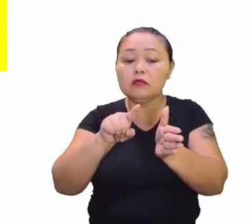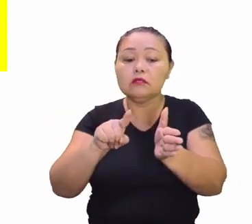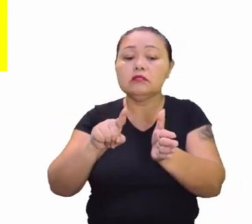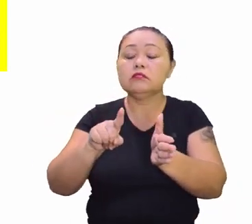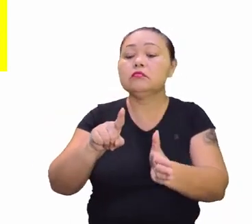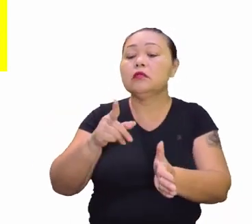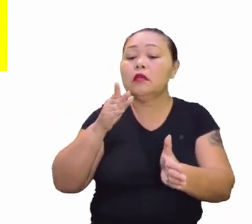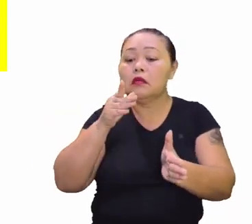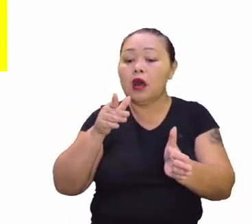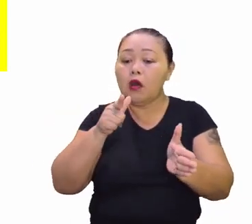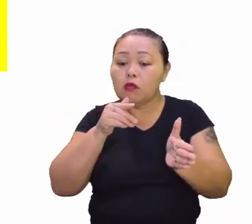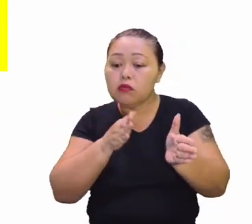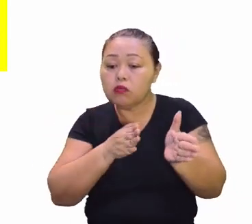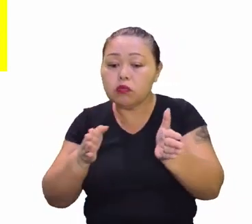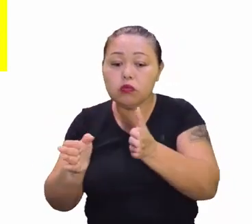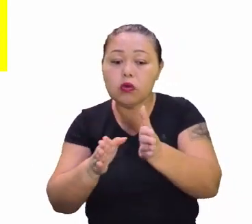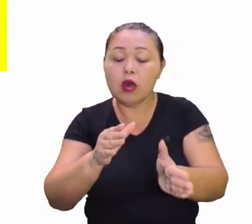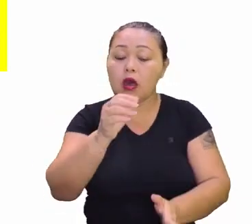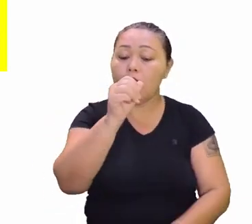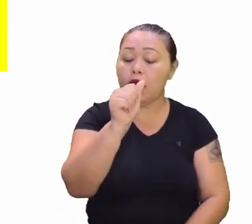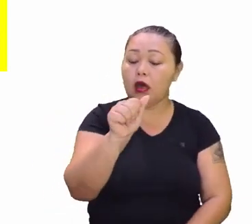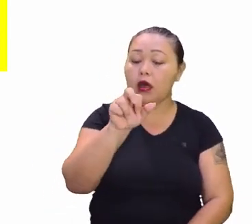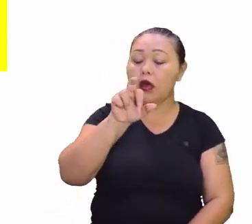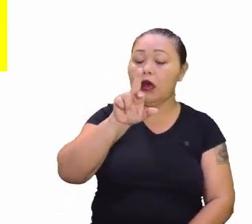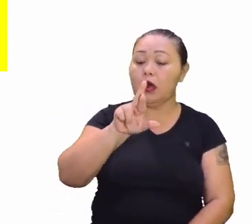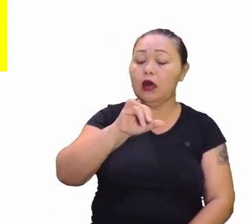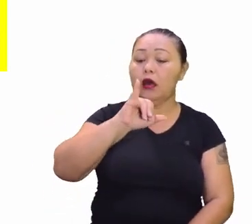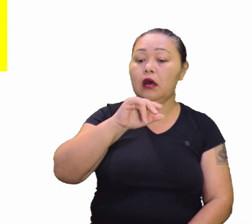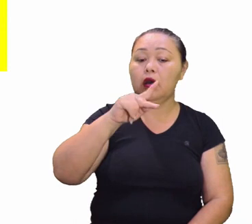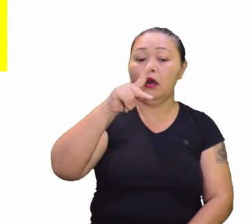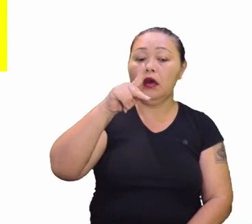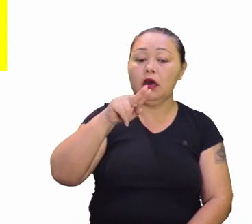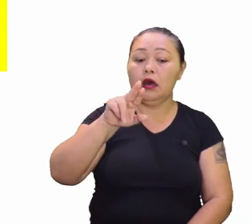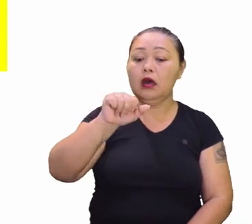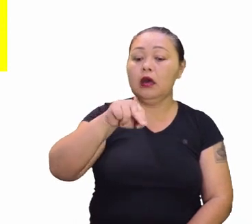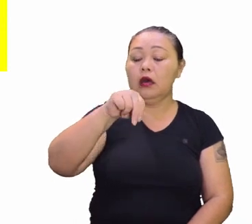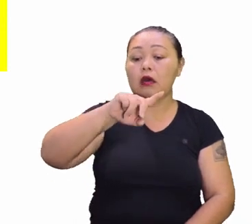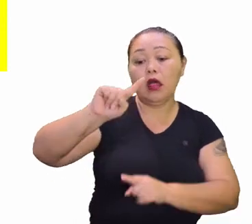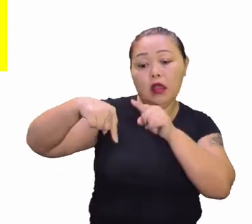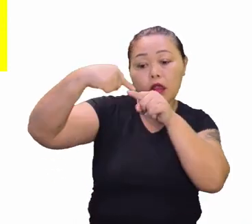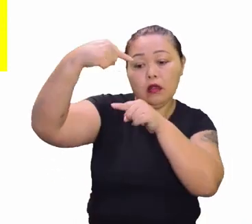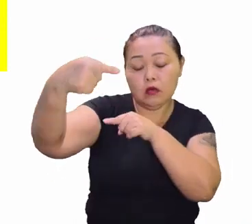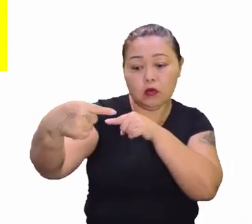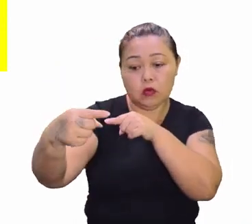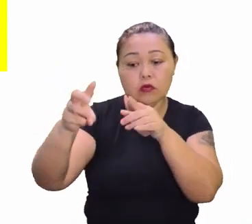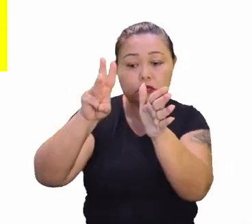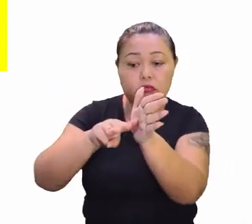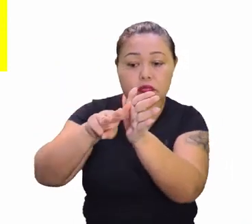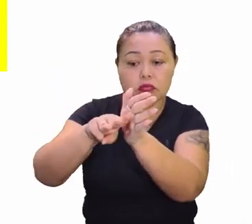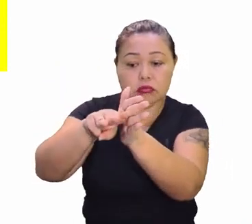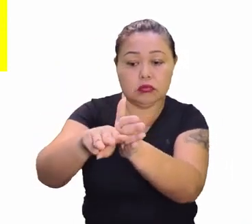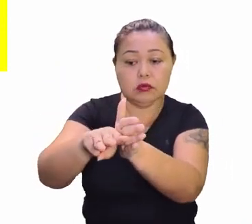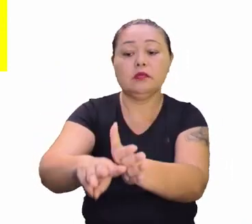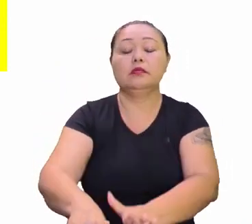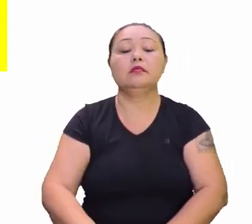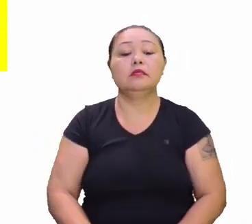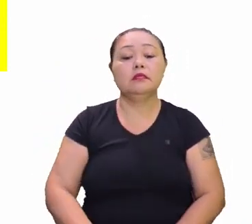do rio Aripuanã, que posteriormente vai desaguar no Madeira.